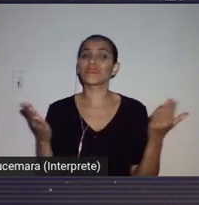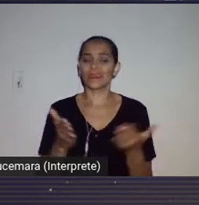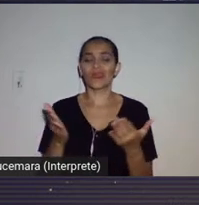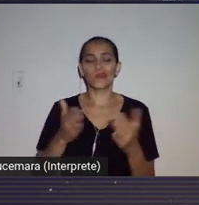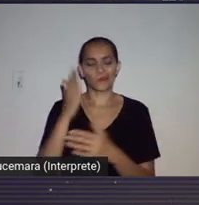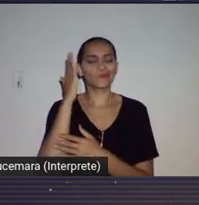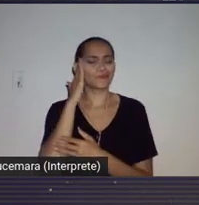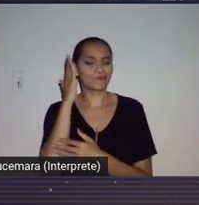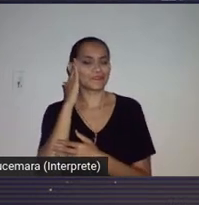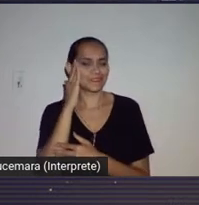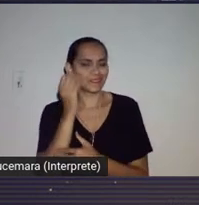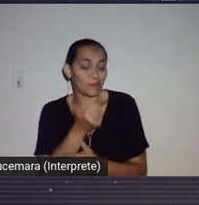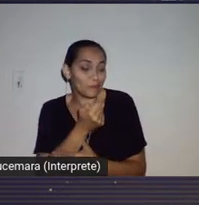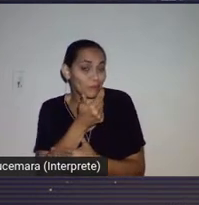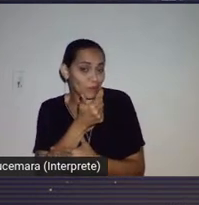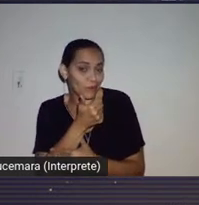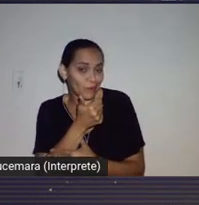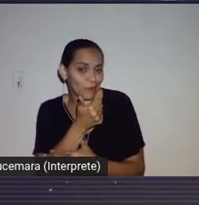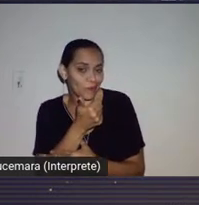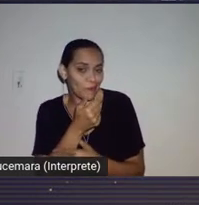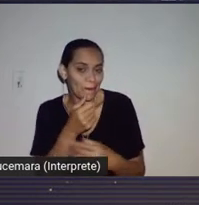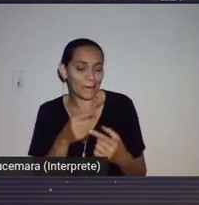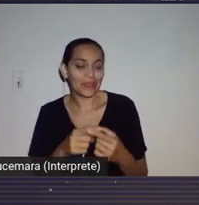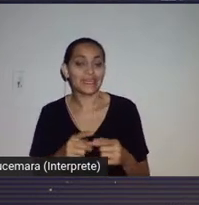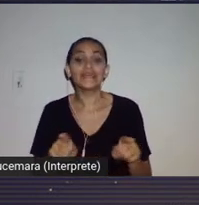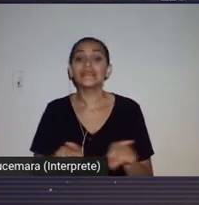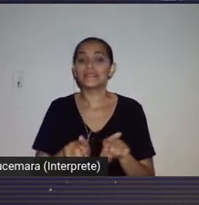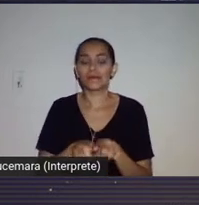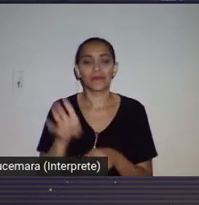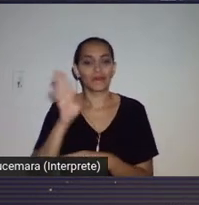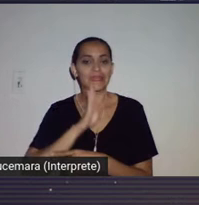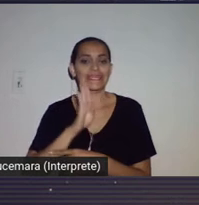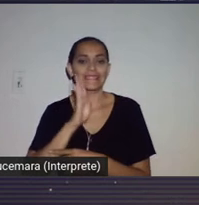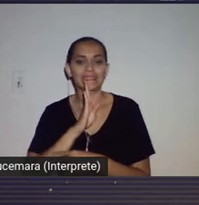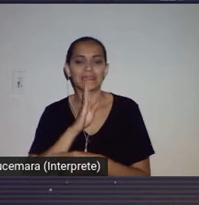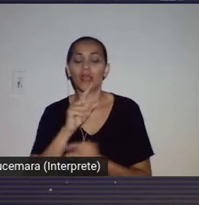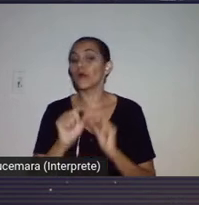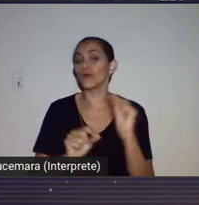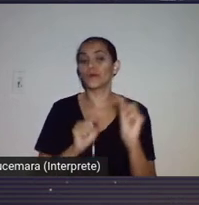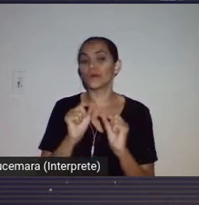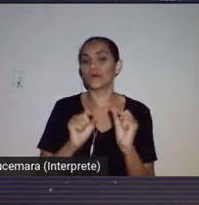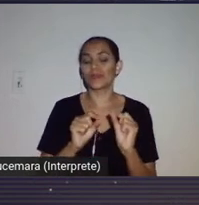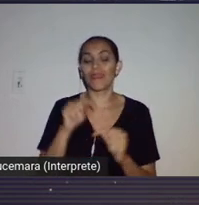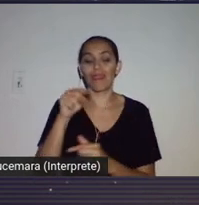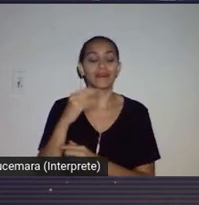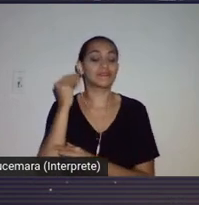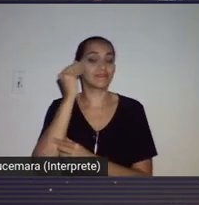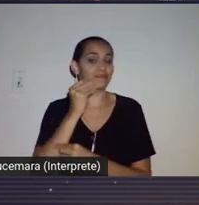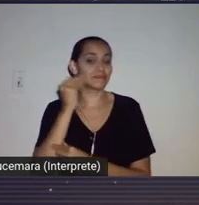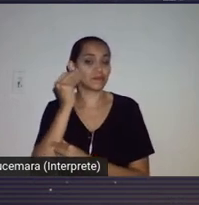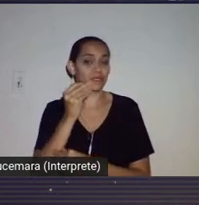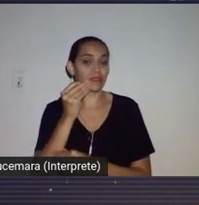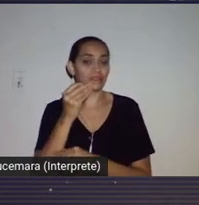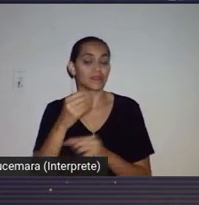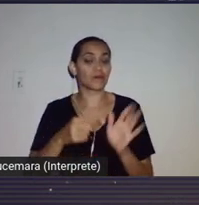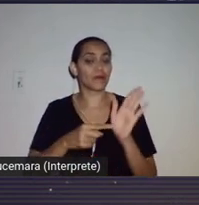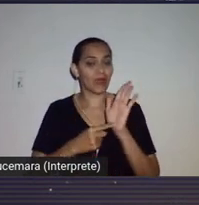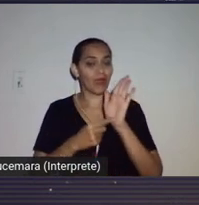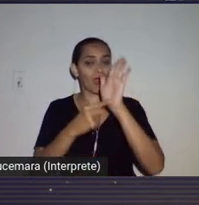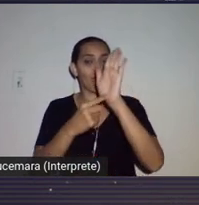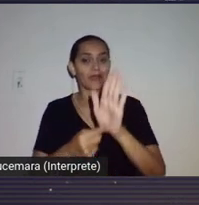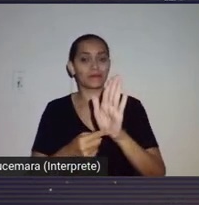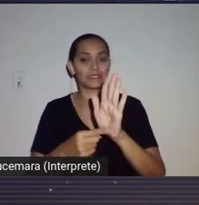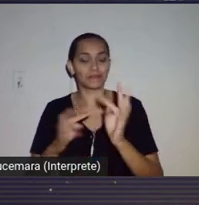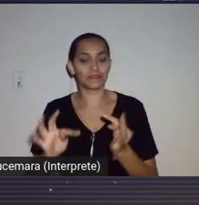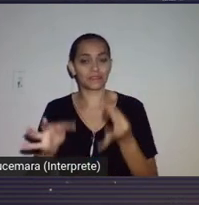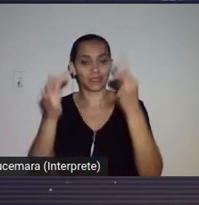projeto. E uma coisa bem legal de ter essa experiência foi a exposição a diferentes tecnologias.